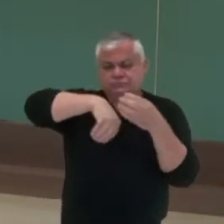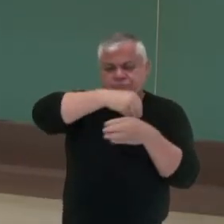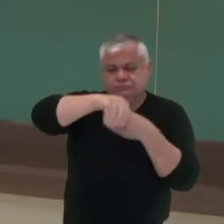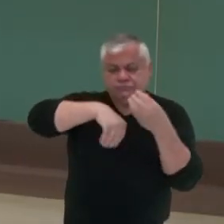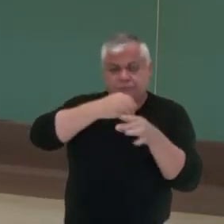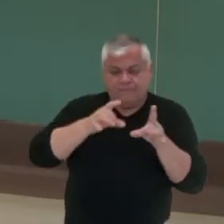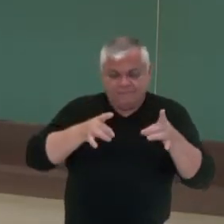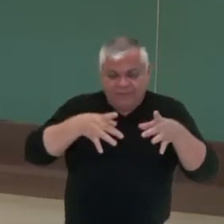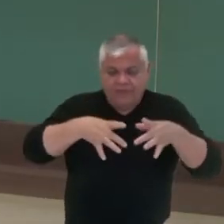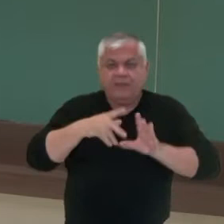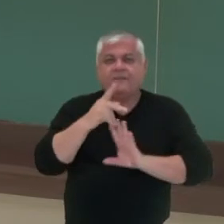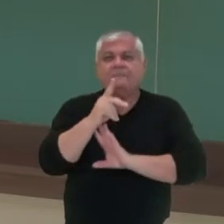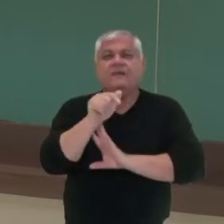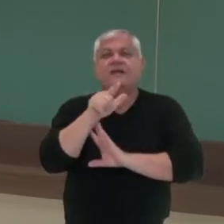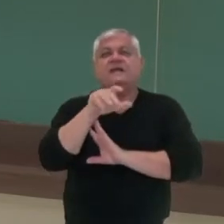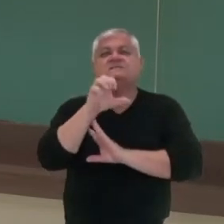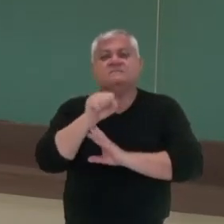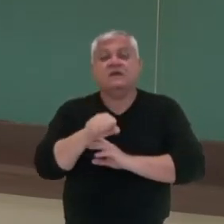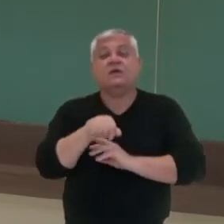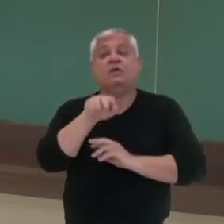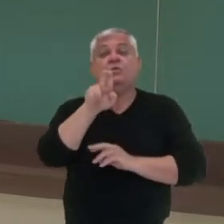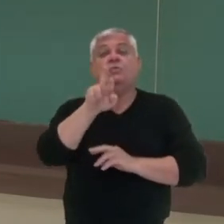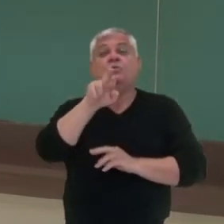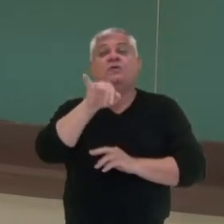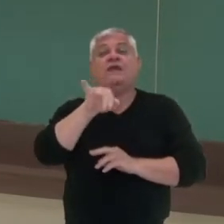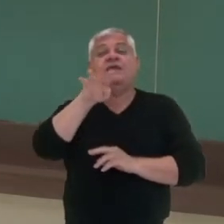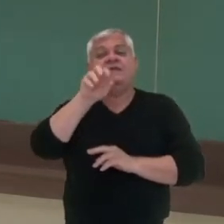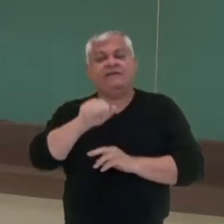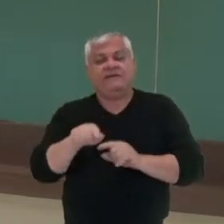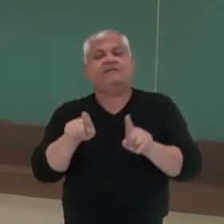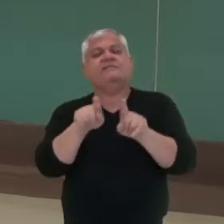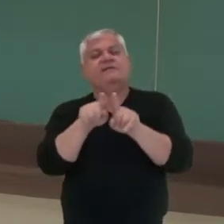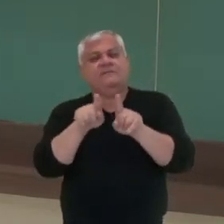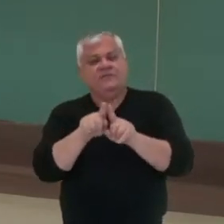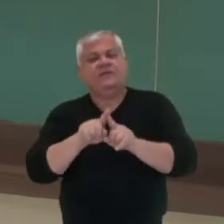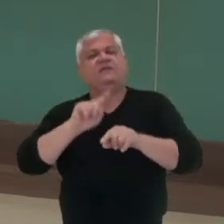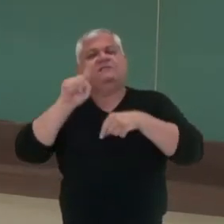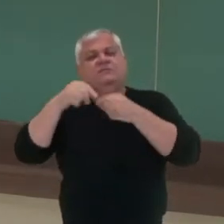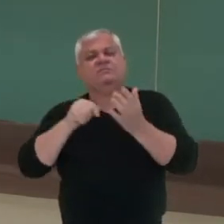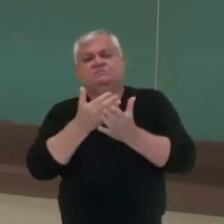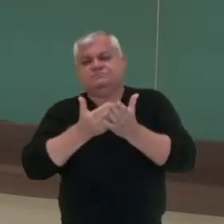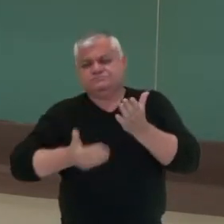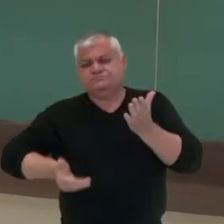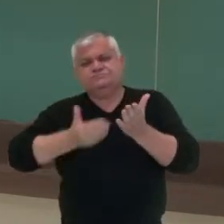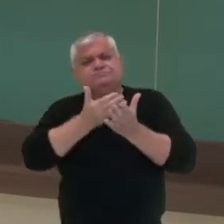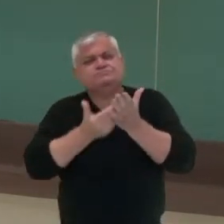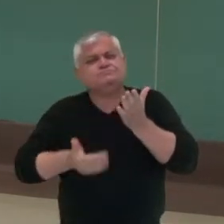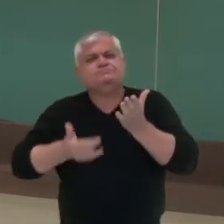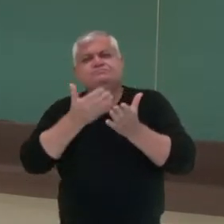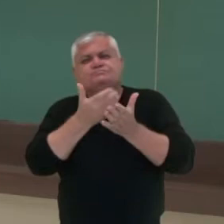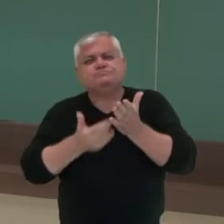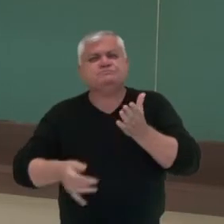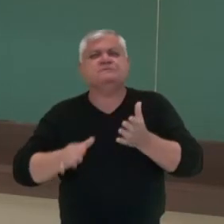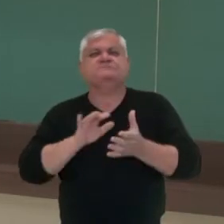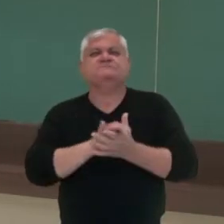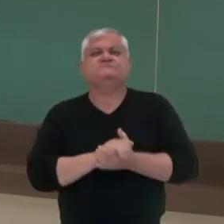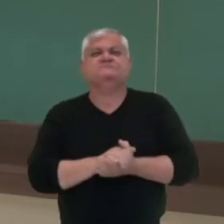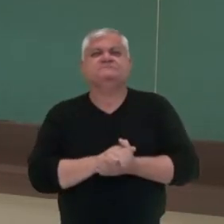proteínas e também a ureia, que é a excreta das células, que vai ser depois filtrado lá e vai ser eliminado lá no